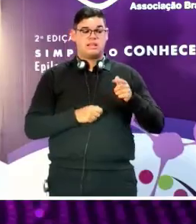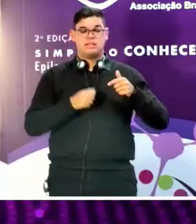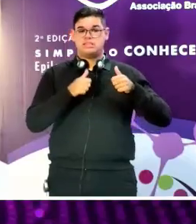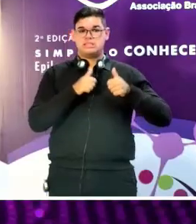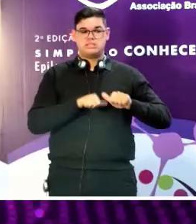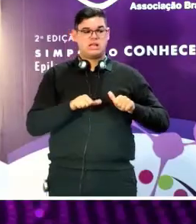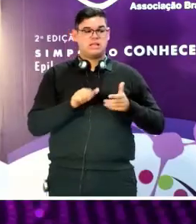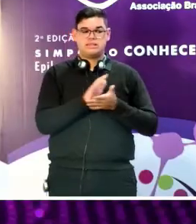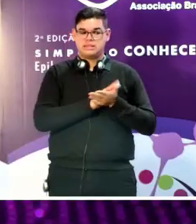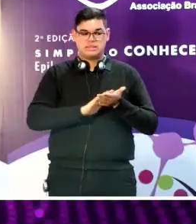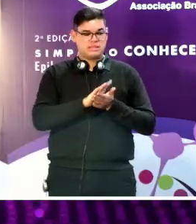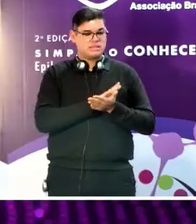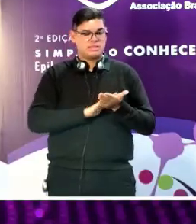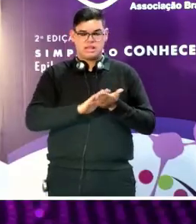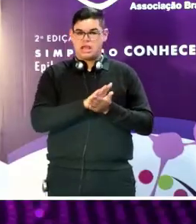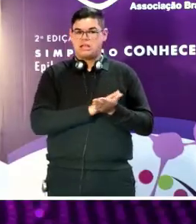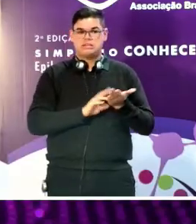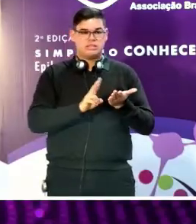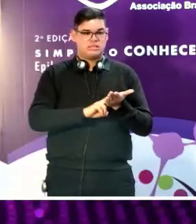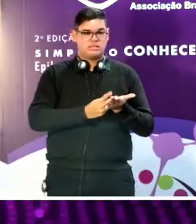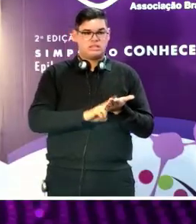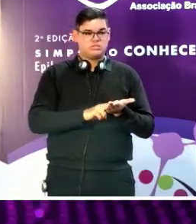sem crise desde agosto.